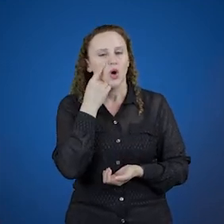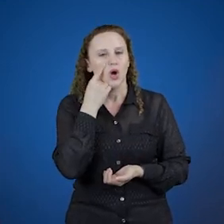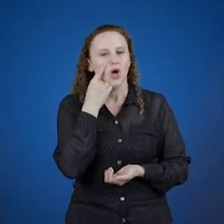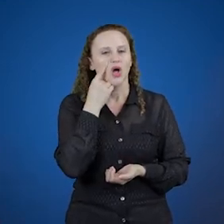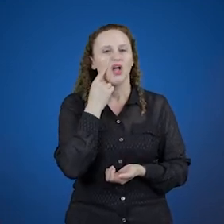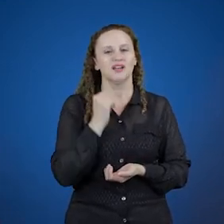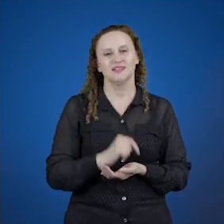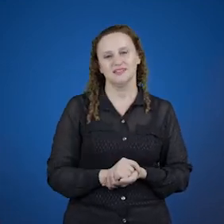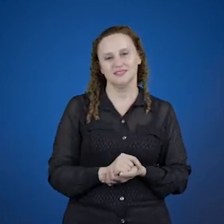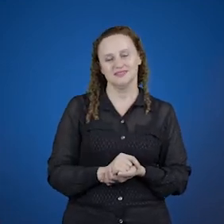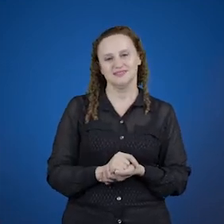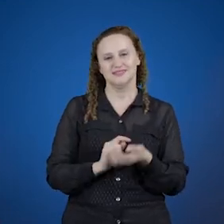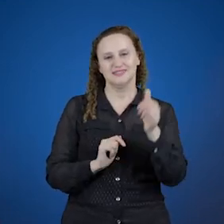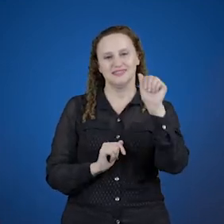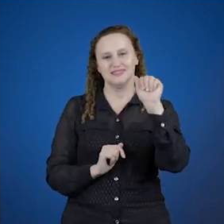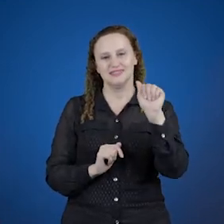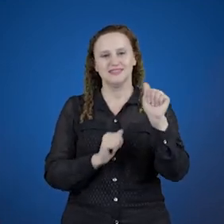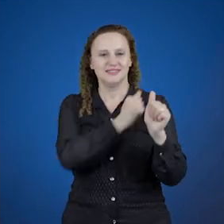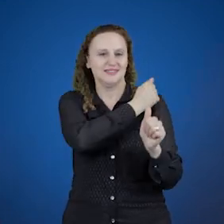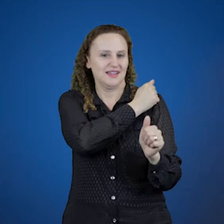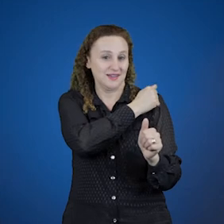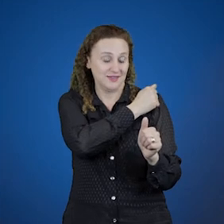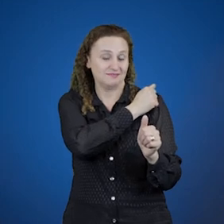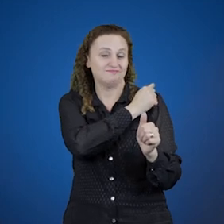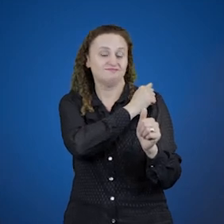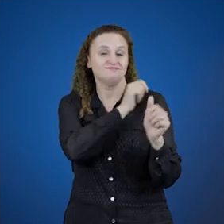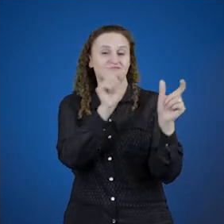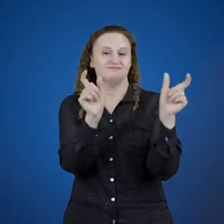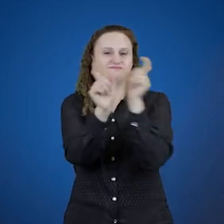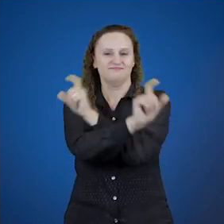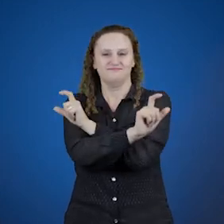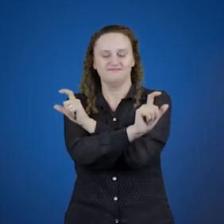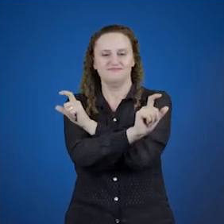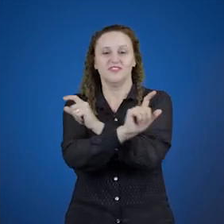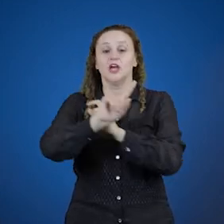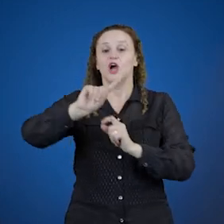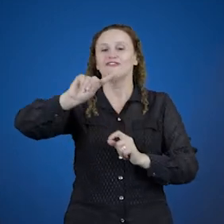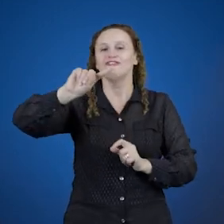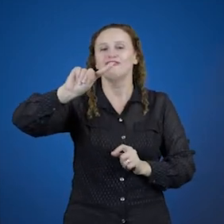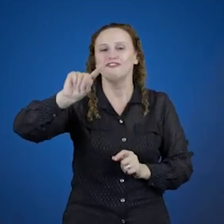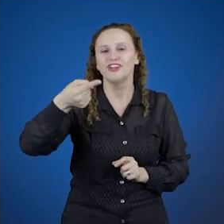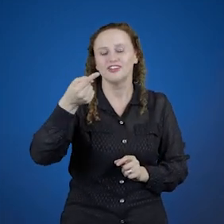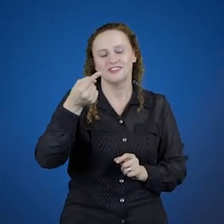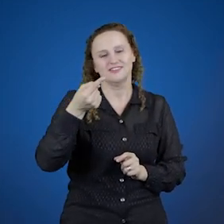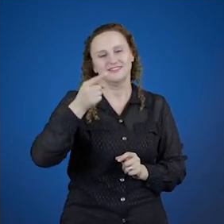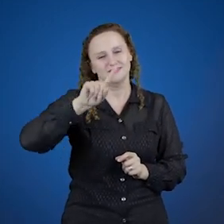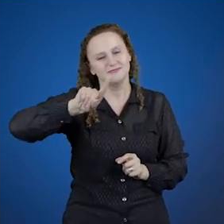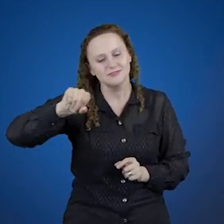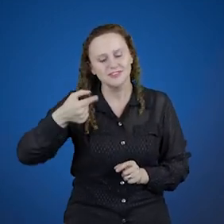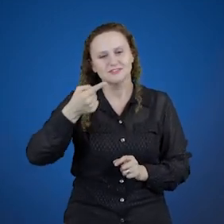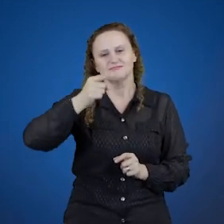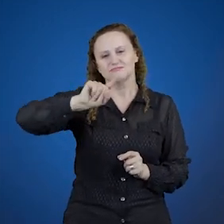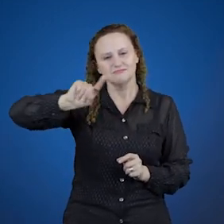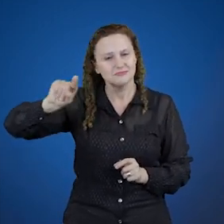alunos, estudem a lição no meio estudem,